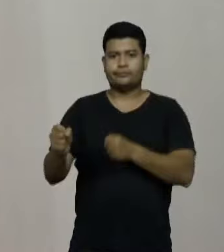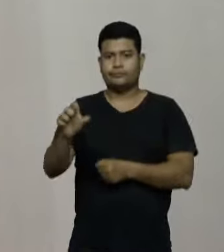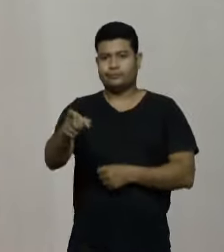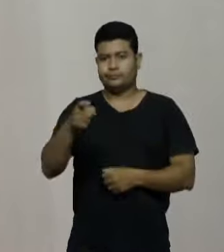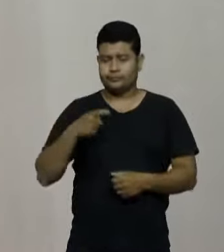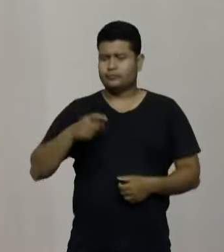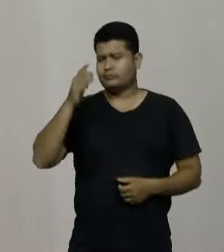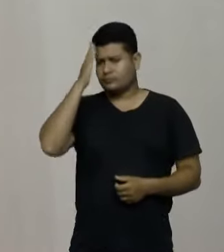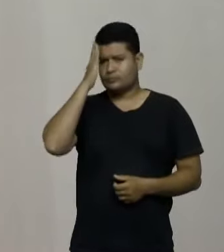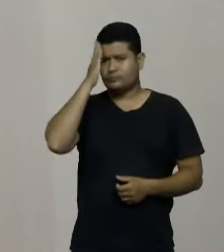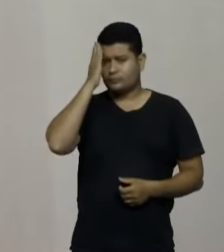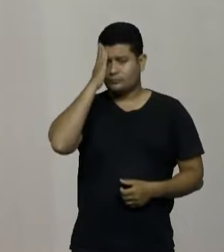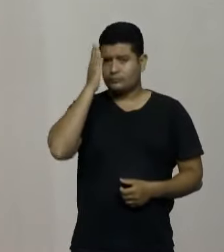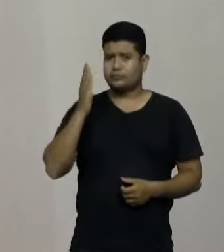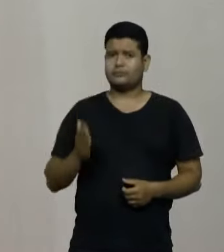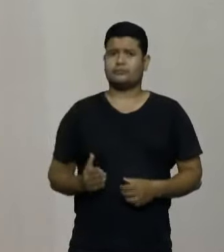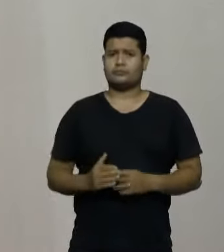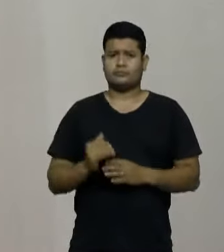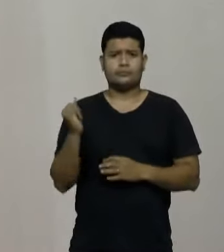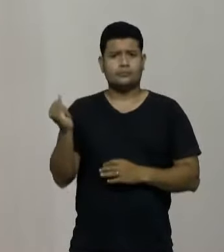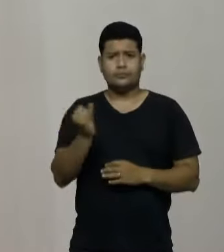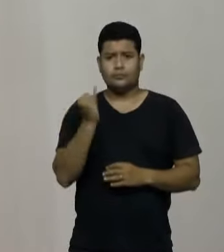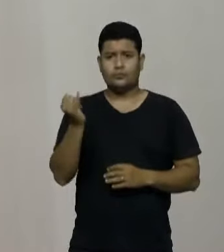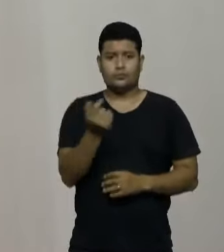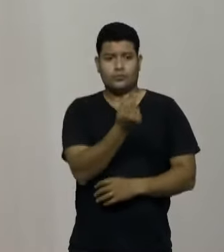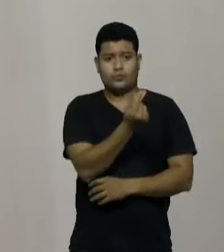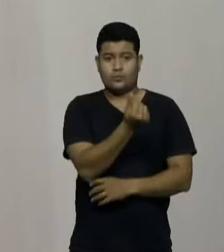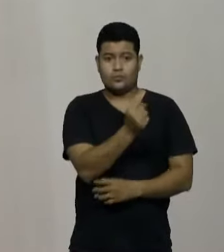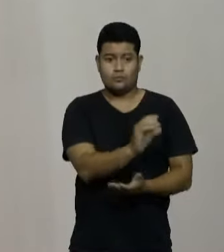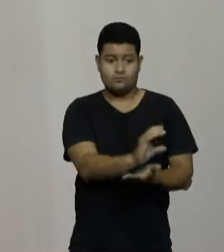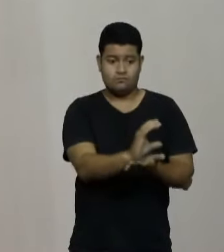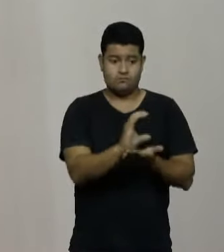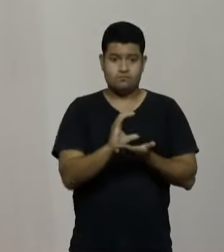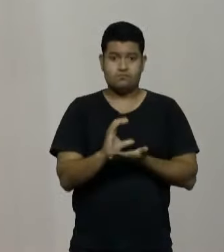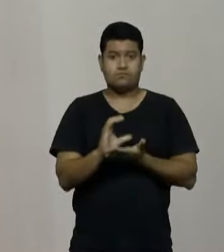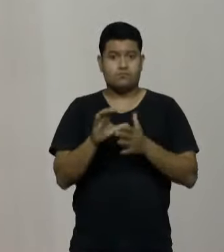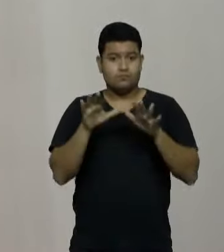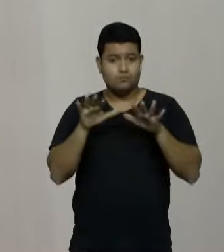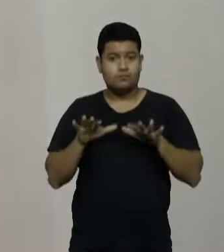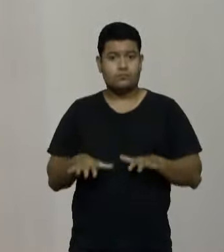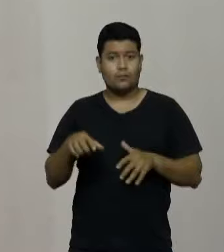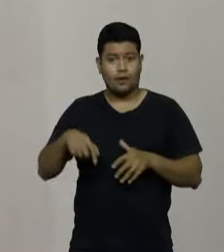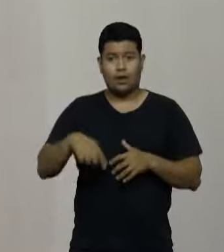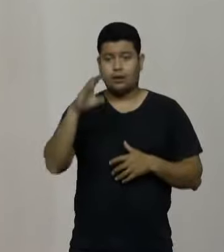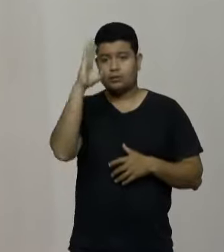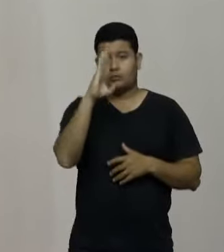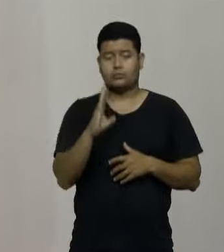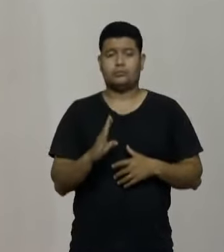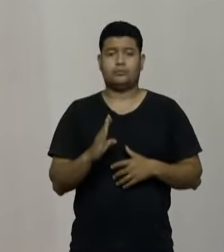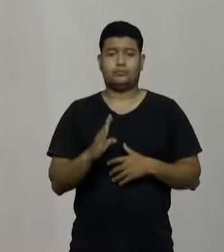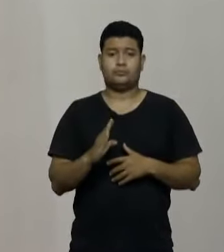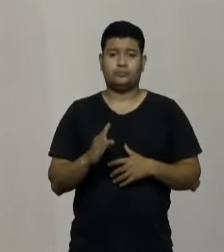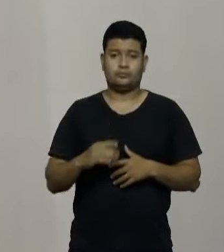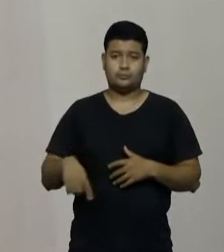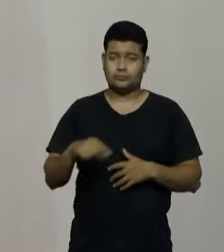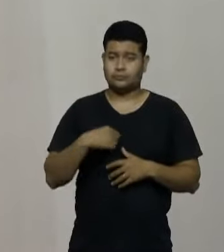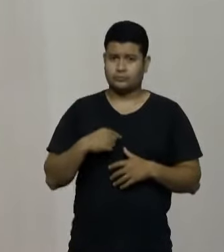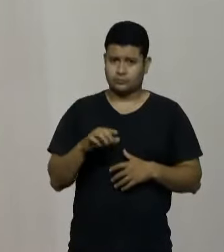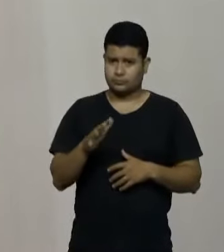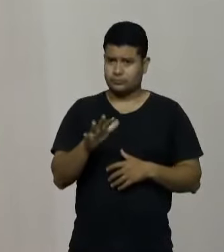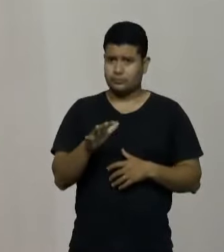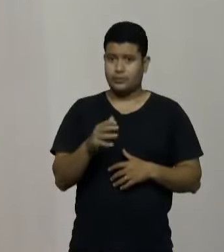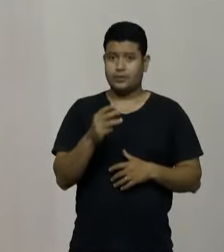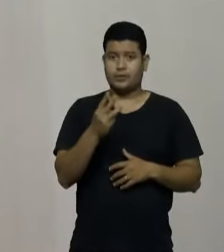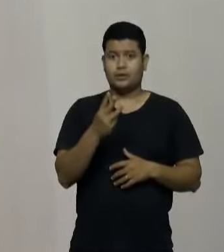seria importante este dinheiro ficar aqui no Brasil. Nós estamos falando de 3 orçamentos